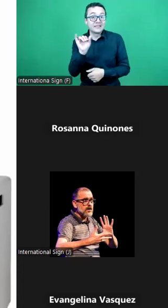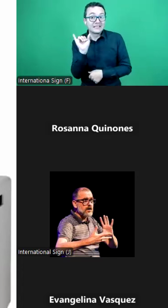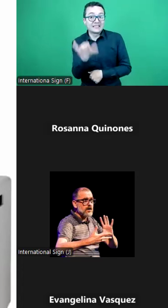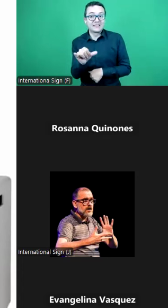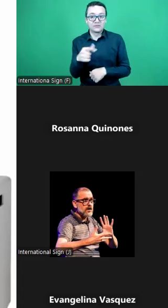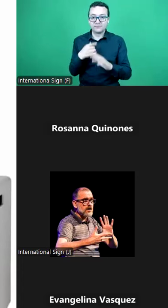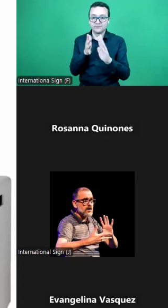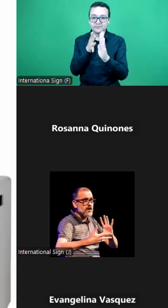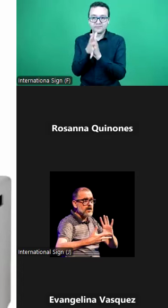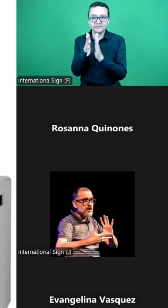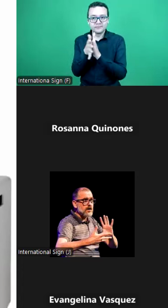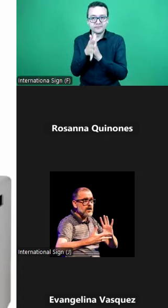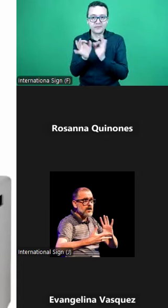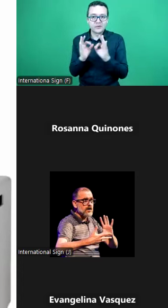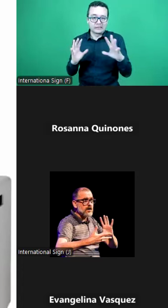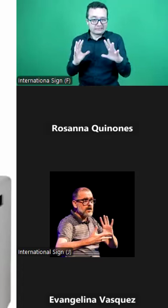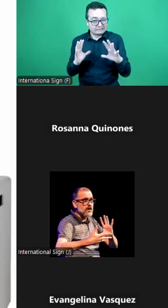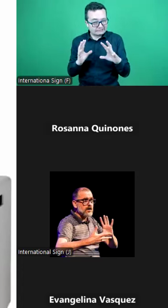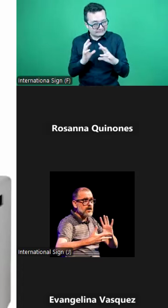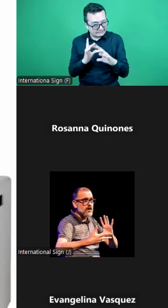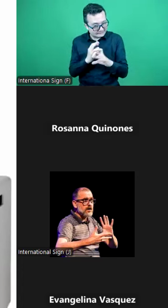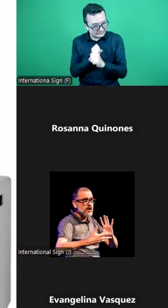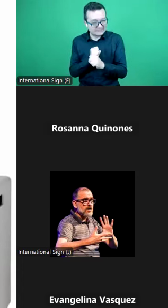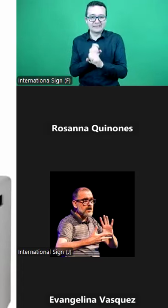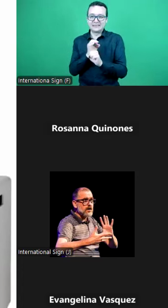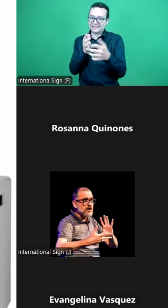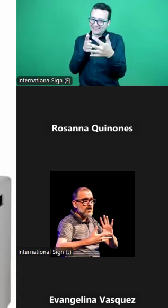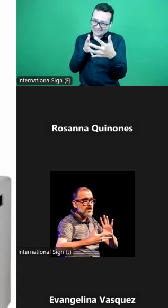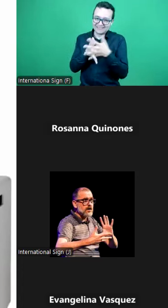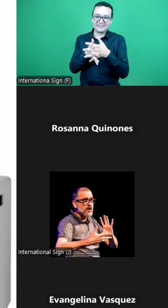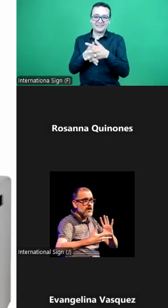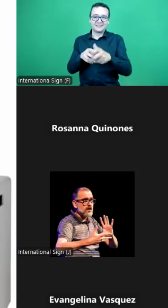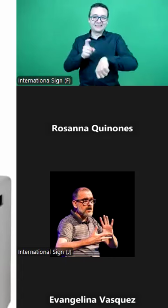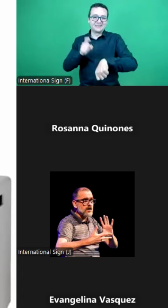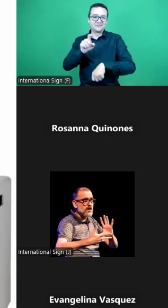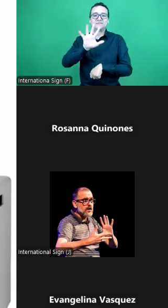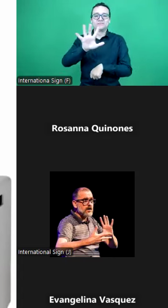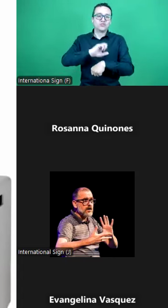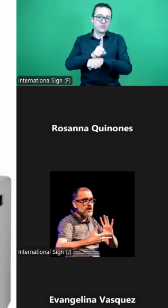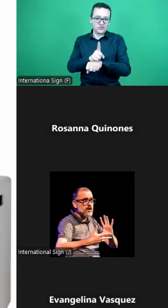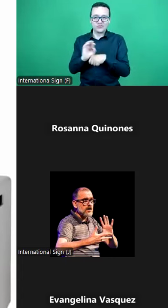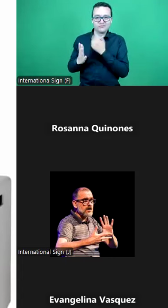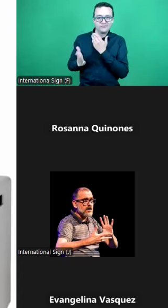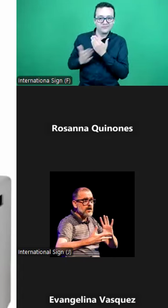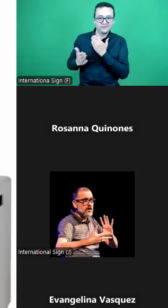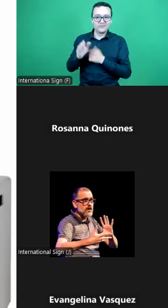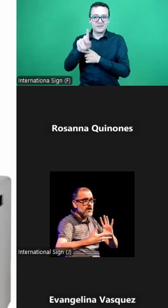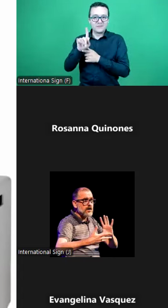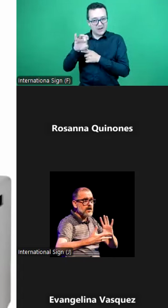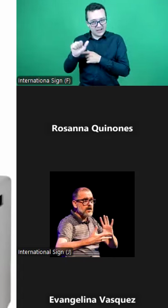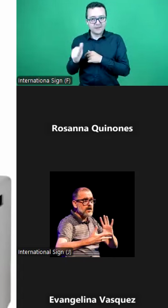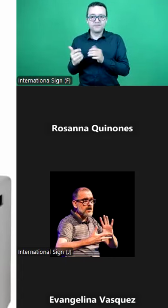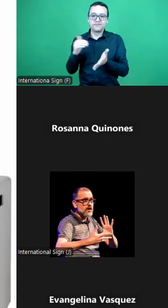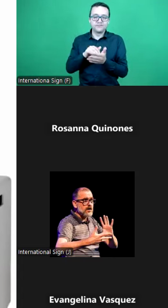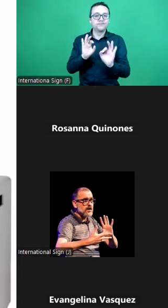Essa seria a minha apresentação, tentando um pouco de encaixar toda essa informação nos 5 minutos que